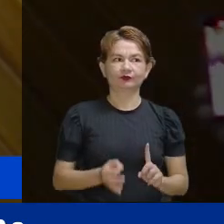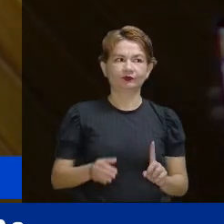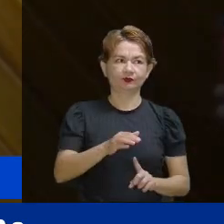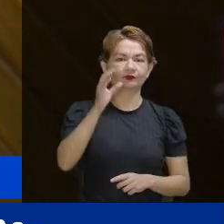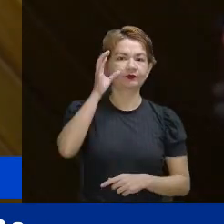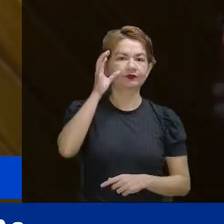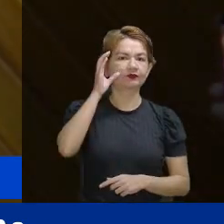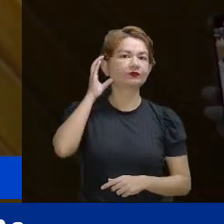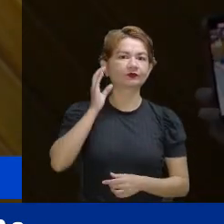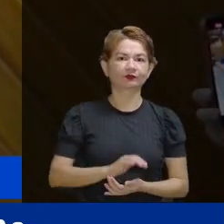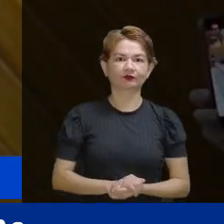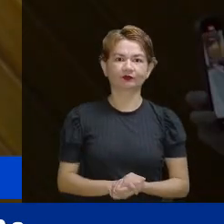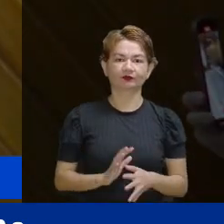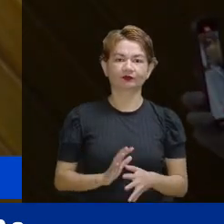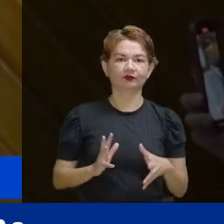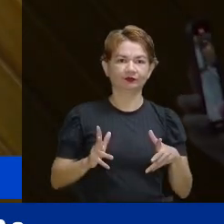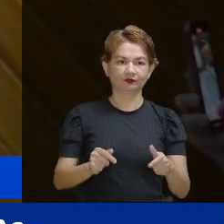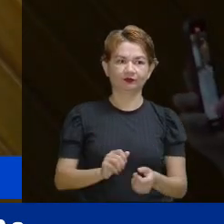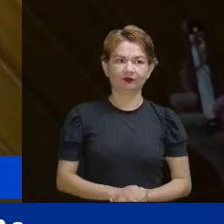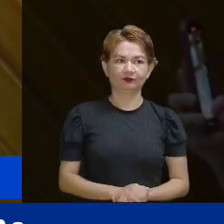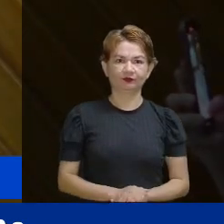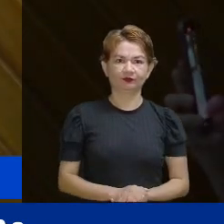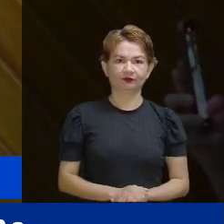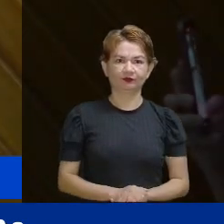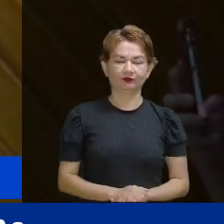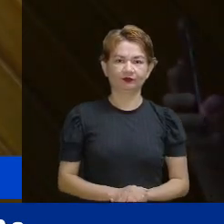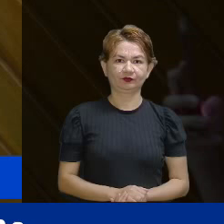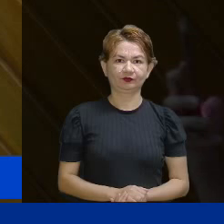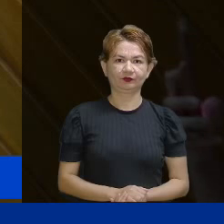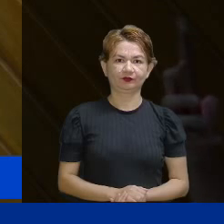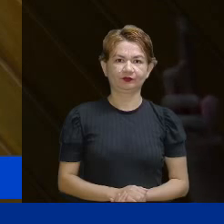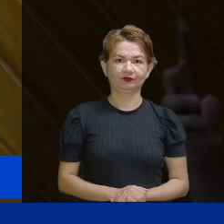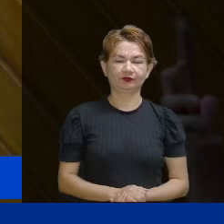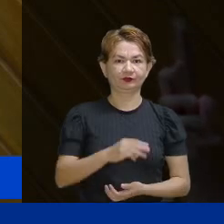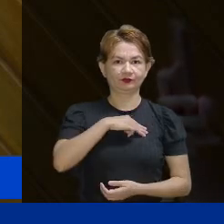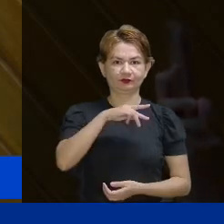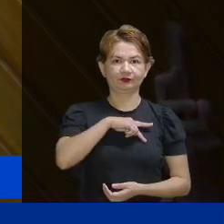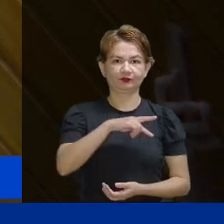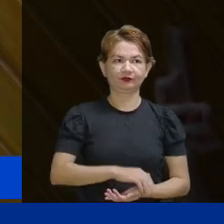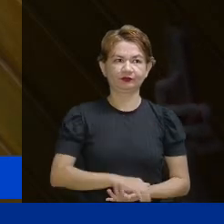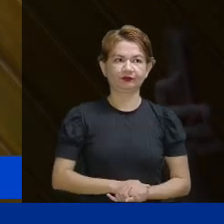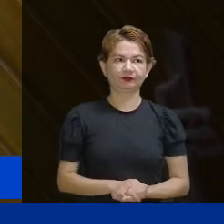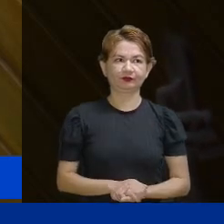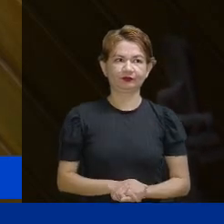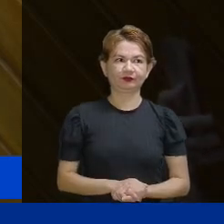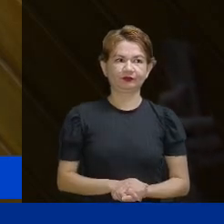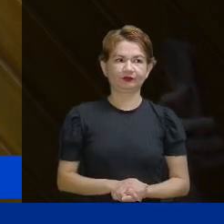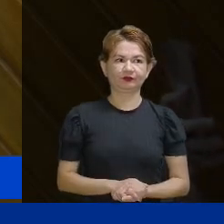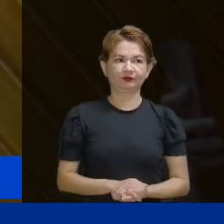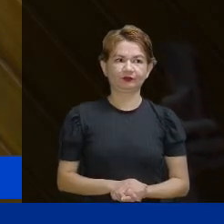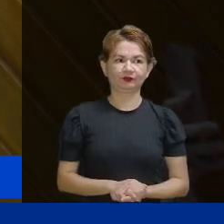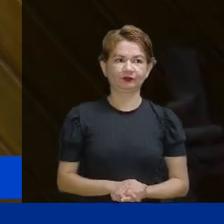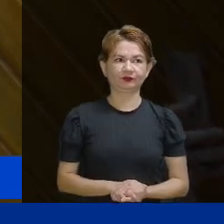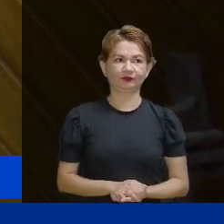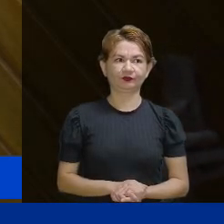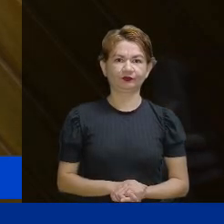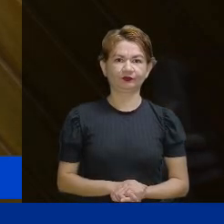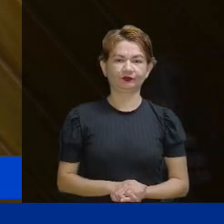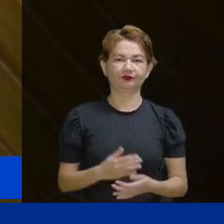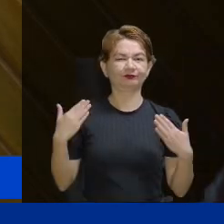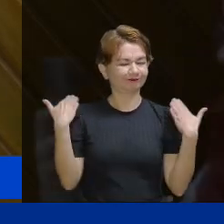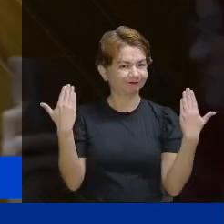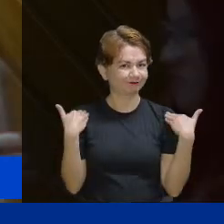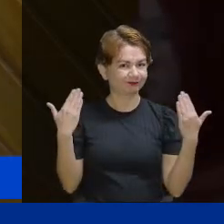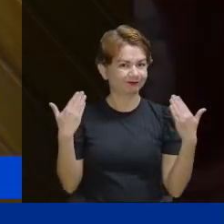cumprimento a todos os membros e o Ministério Público. Para mim, é uma